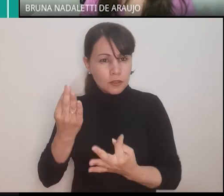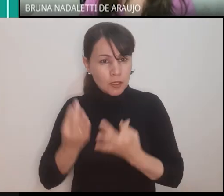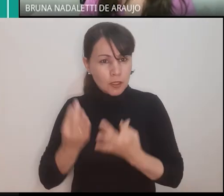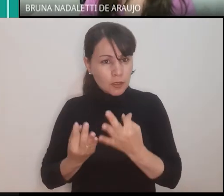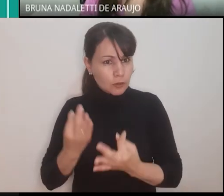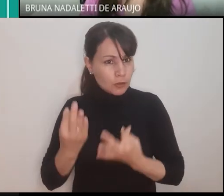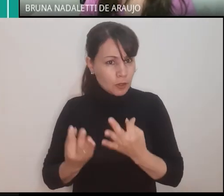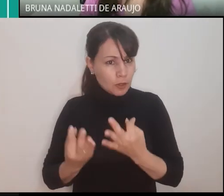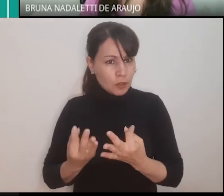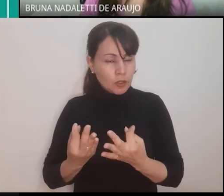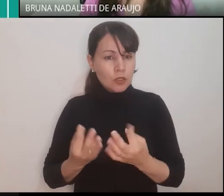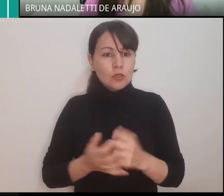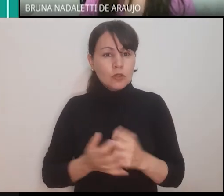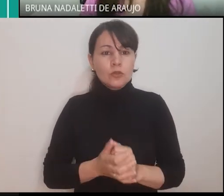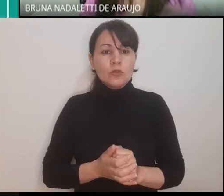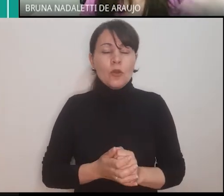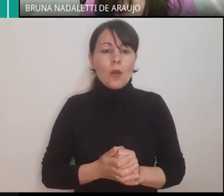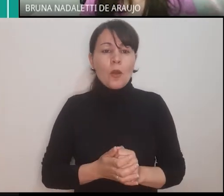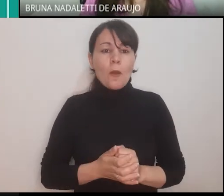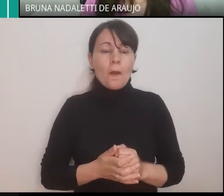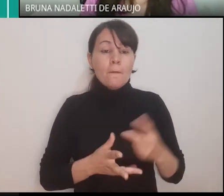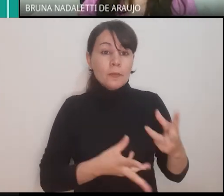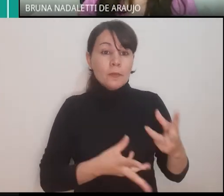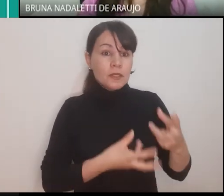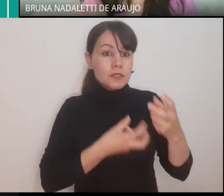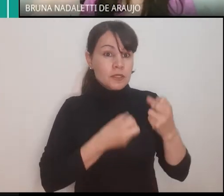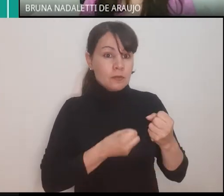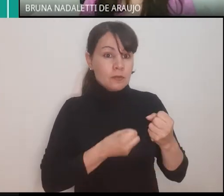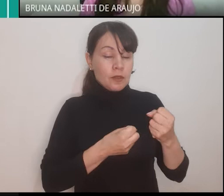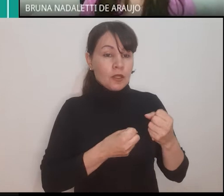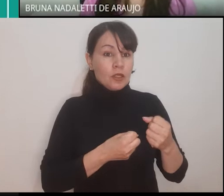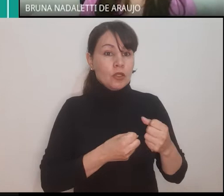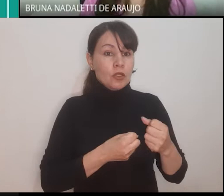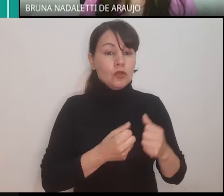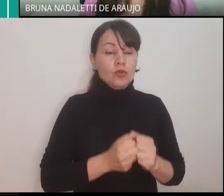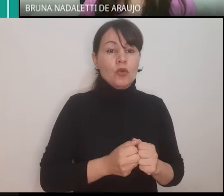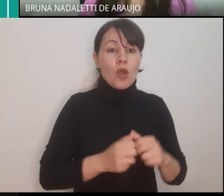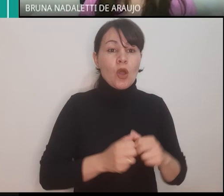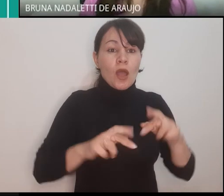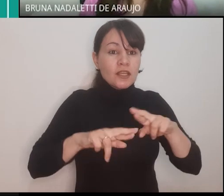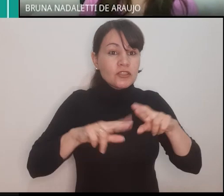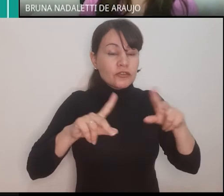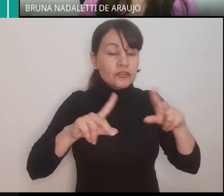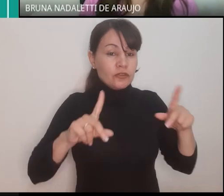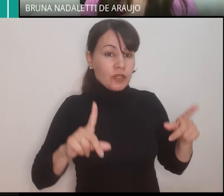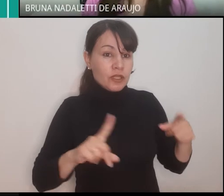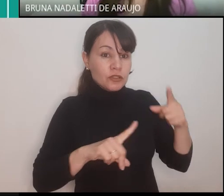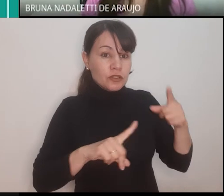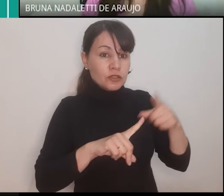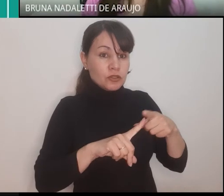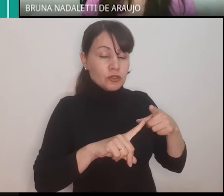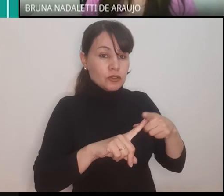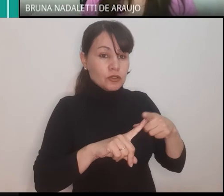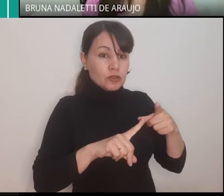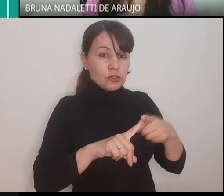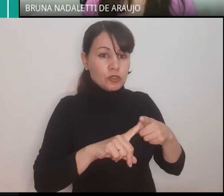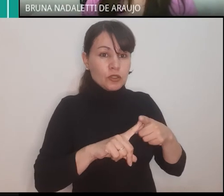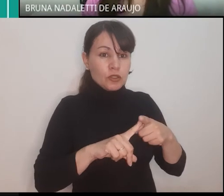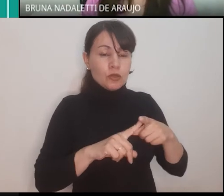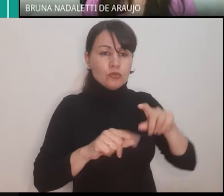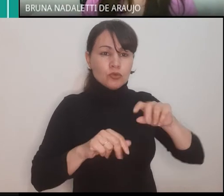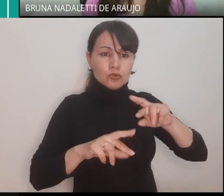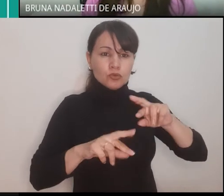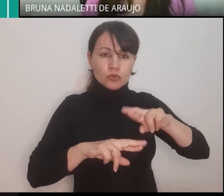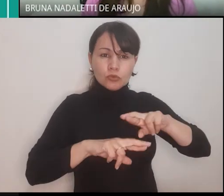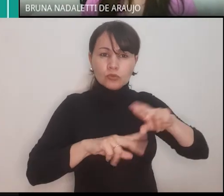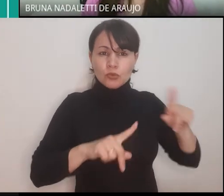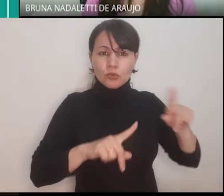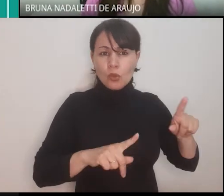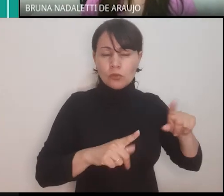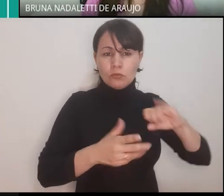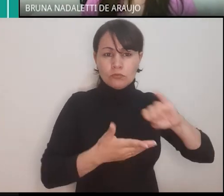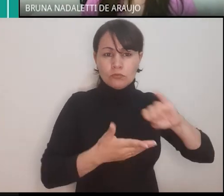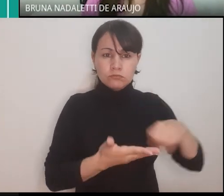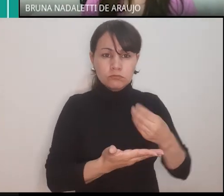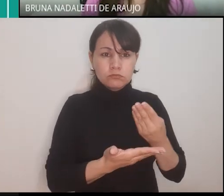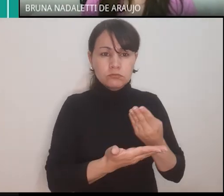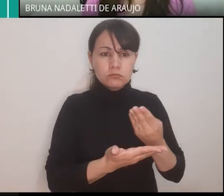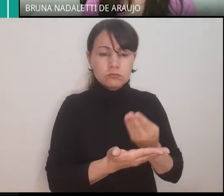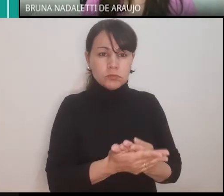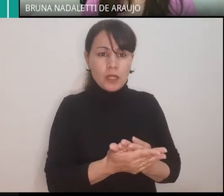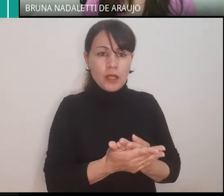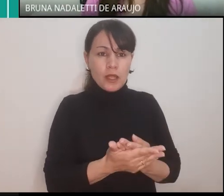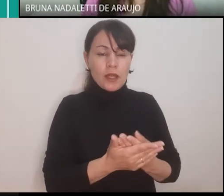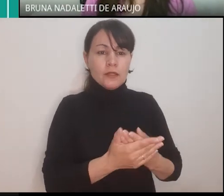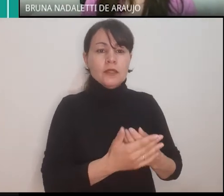visto que a condição de ser aguda ou crônica muda, né, a possibilidade de adoção da terapia